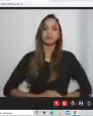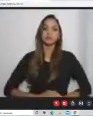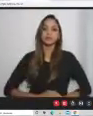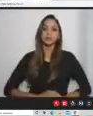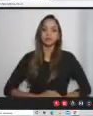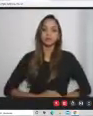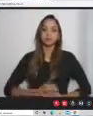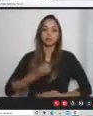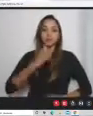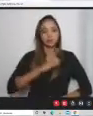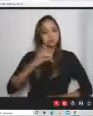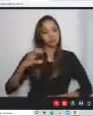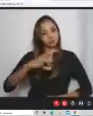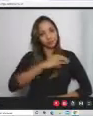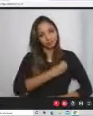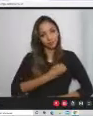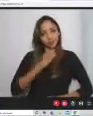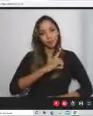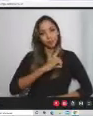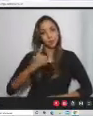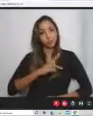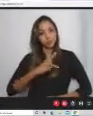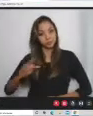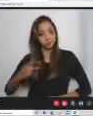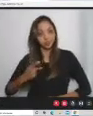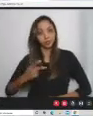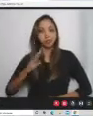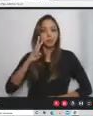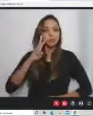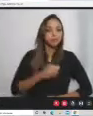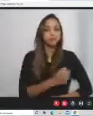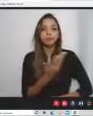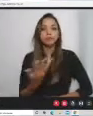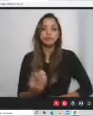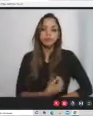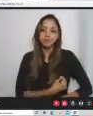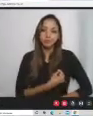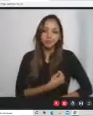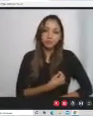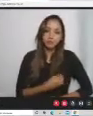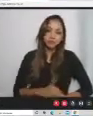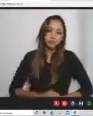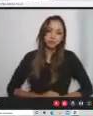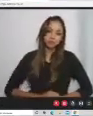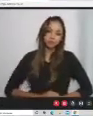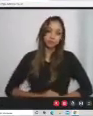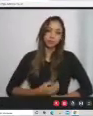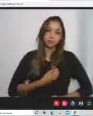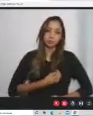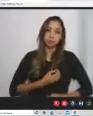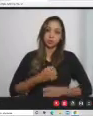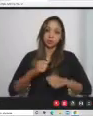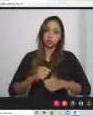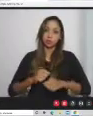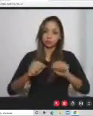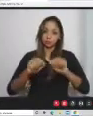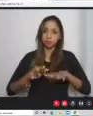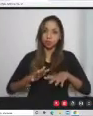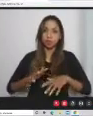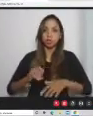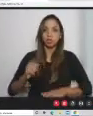Bom dia a todos, bom dia, senhor presidente. Fazendo a verificação do quórum, presente sessão o vereador